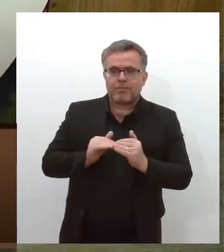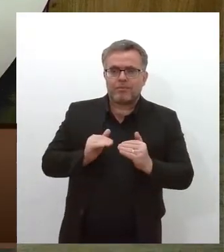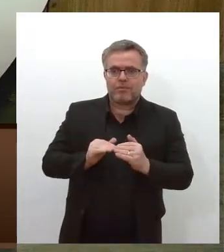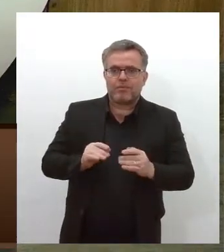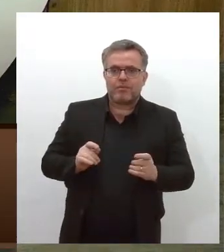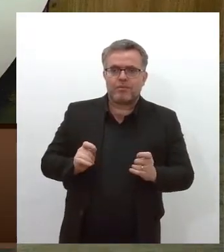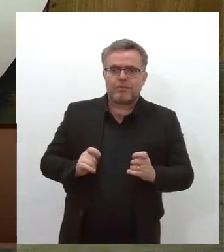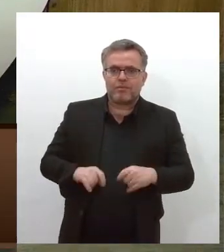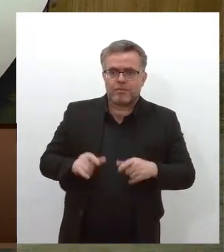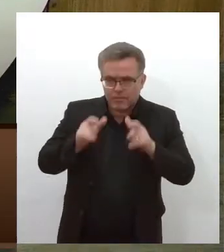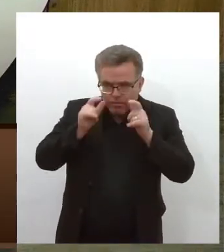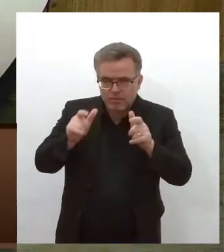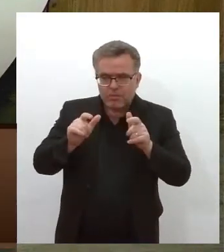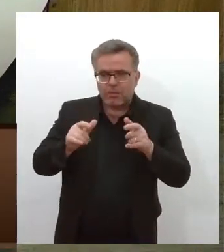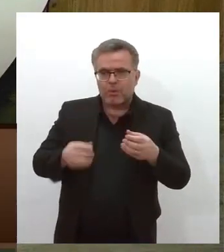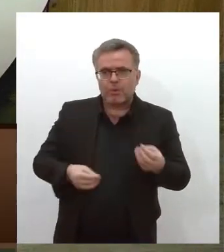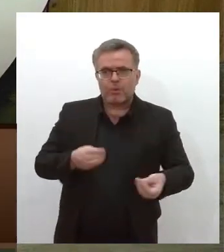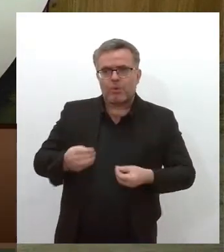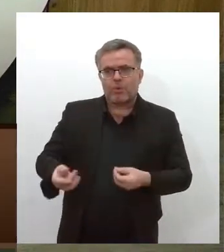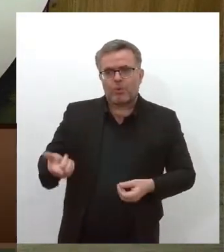desinteressada de benefícios próprios?